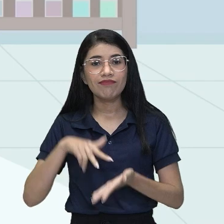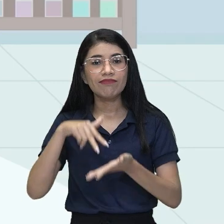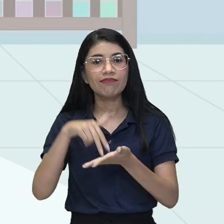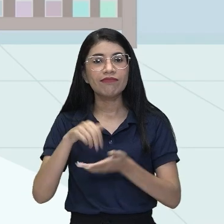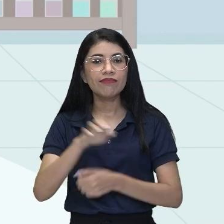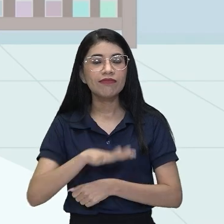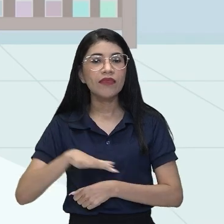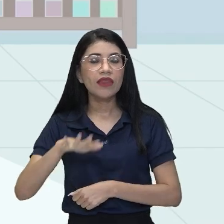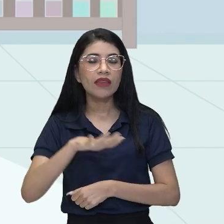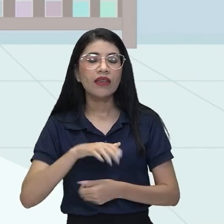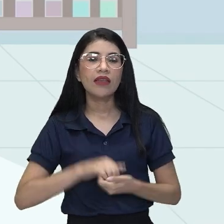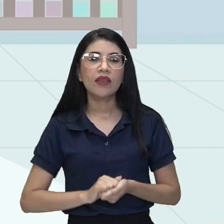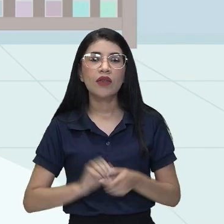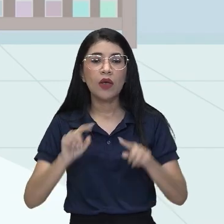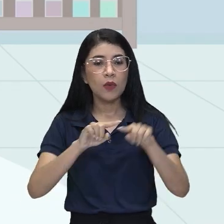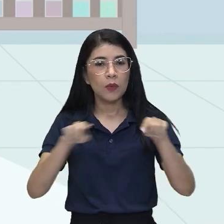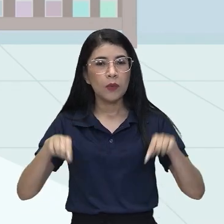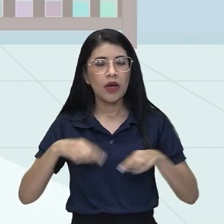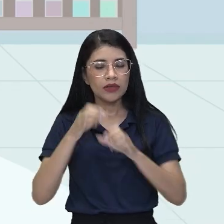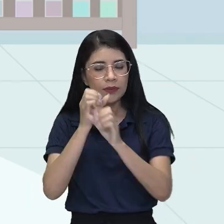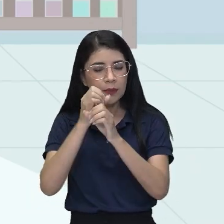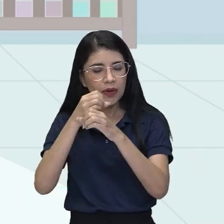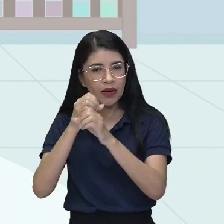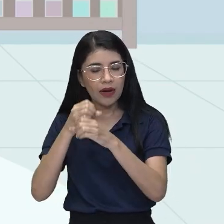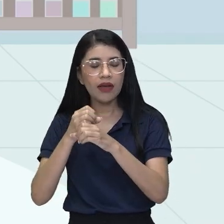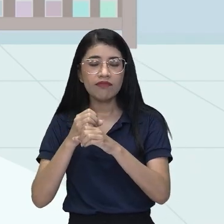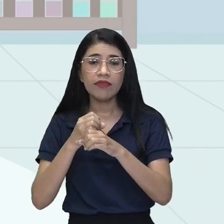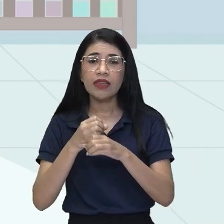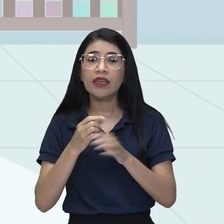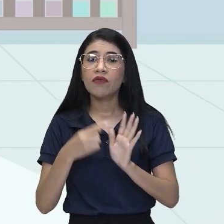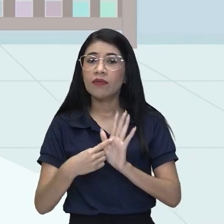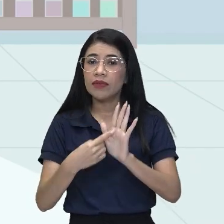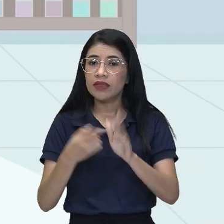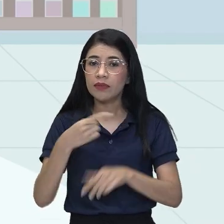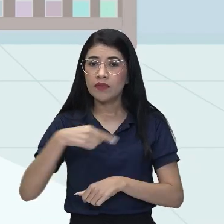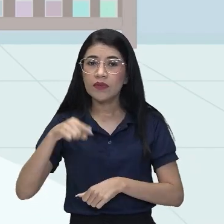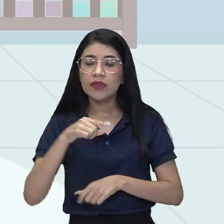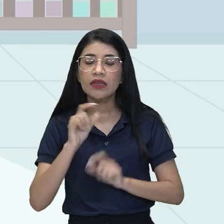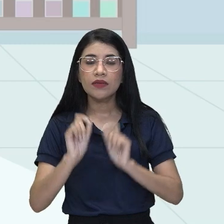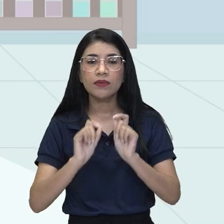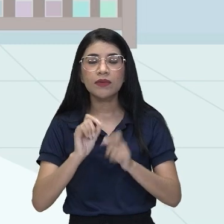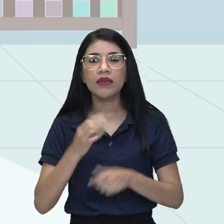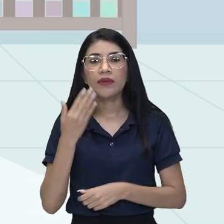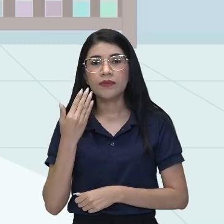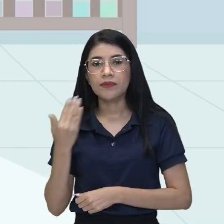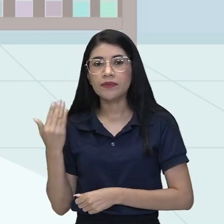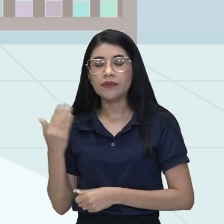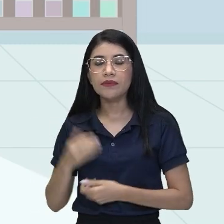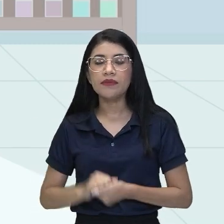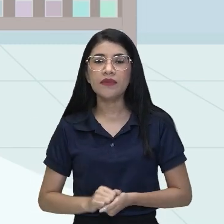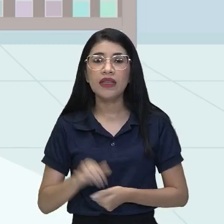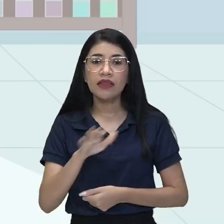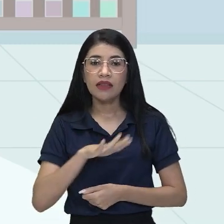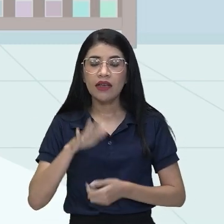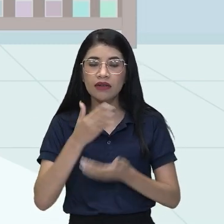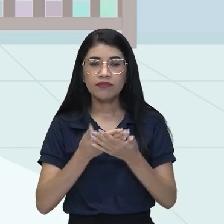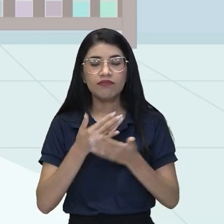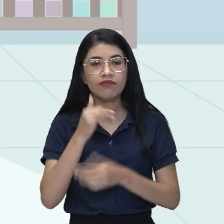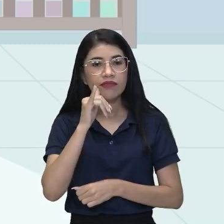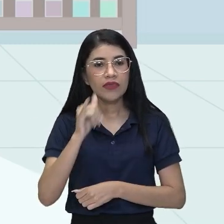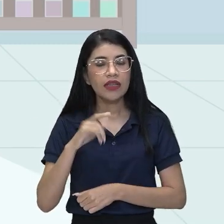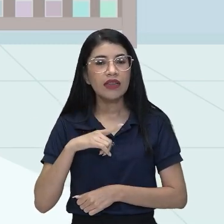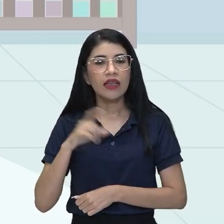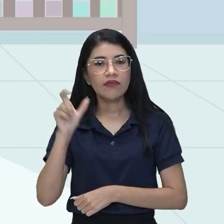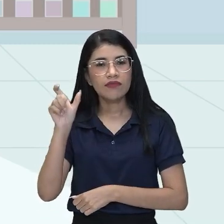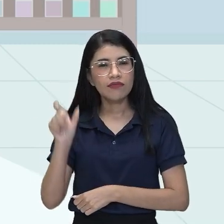em um laboratório. Trouxe aqui para vocês verem que na eletrodinâmica temos aqui o nosso